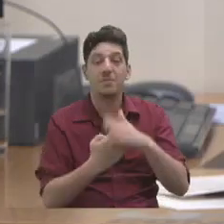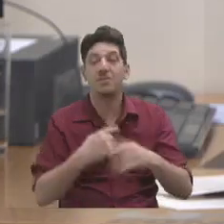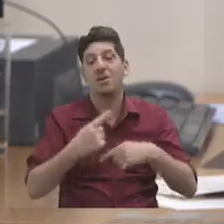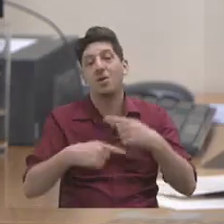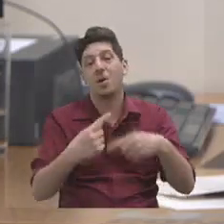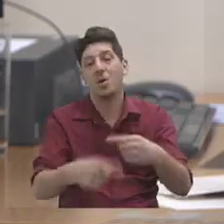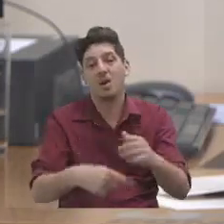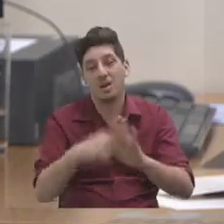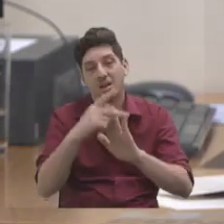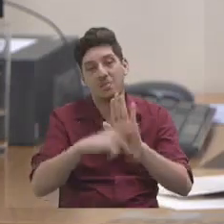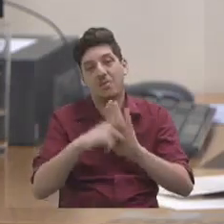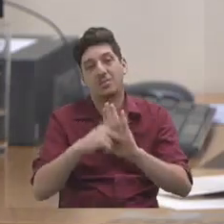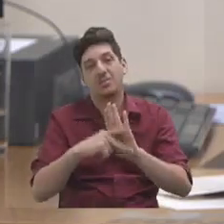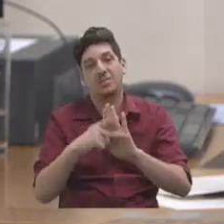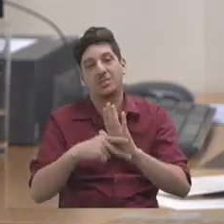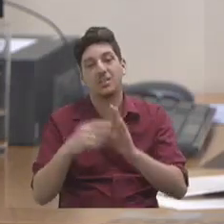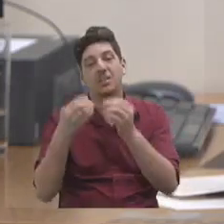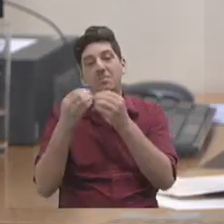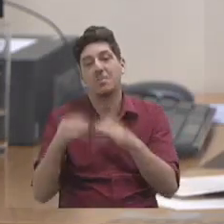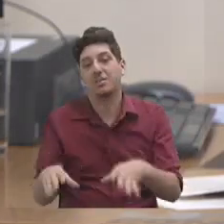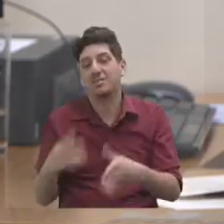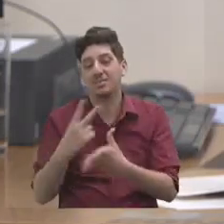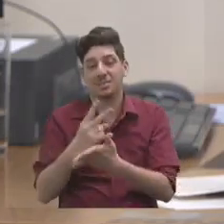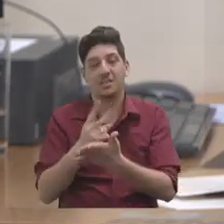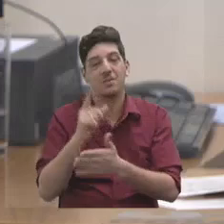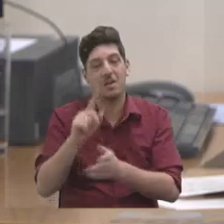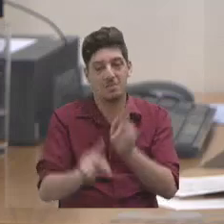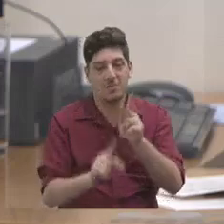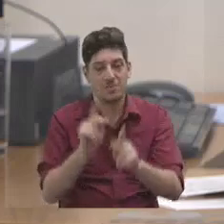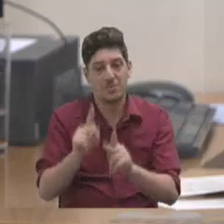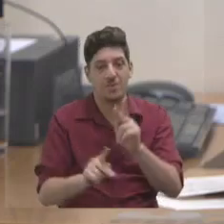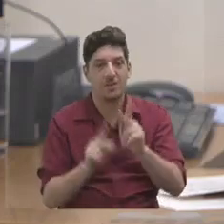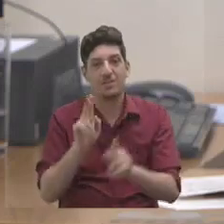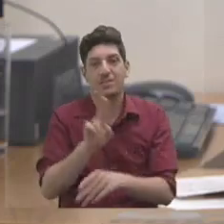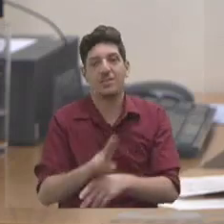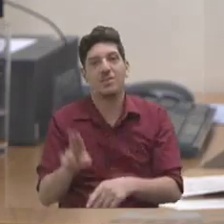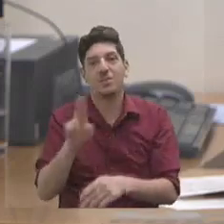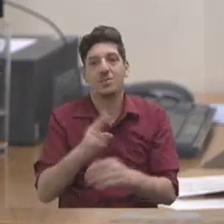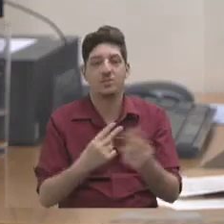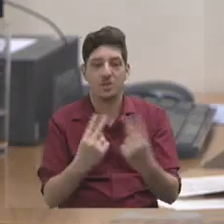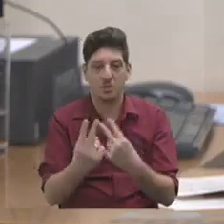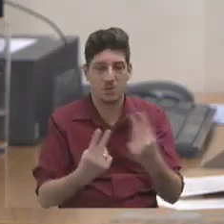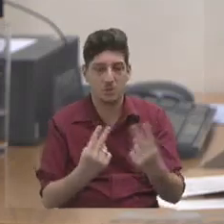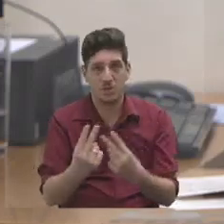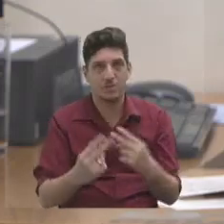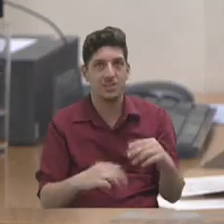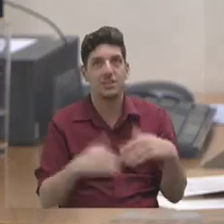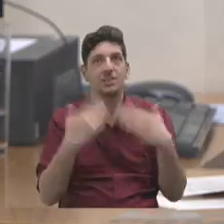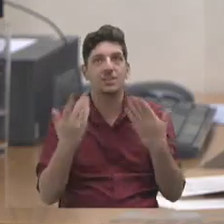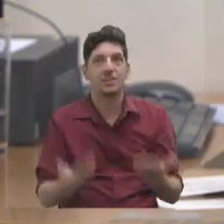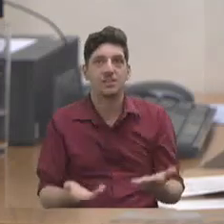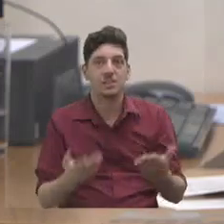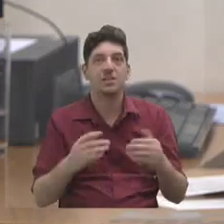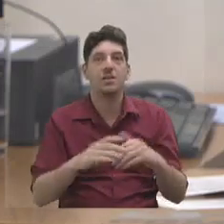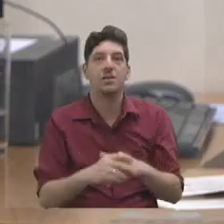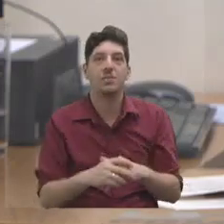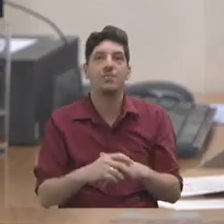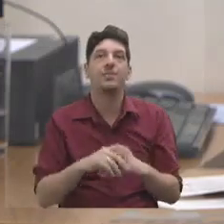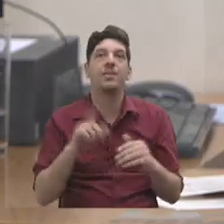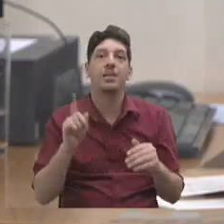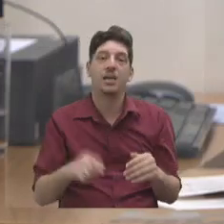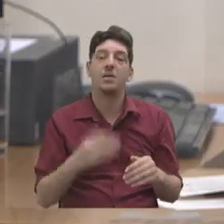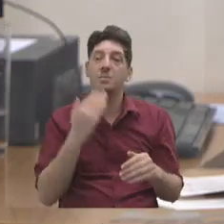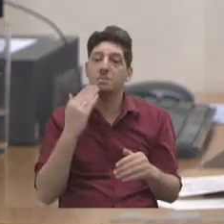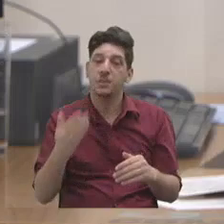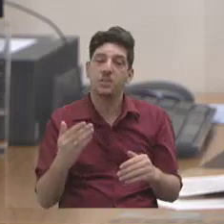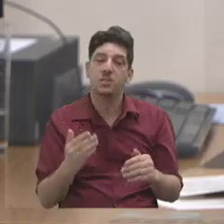entregar esse projeto e quem toma prejuízo com isso são as pessoas que utilizam dessa Rodovia então é um apelo que eu faço